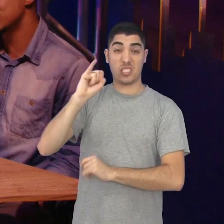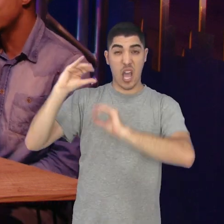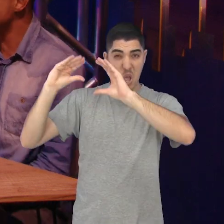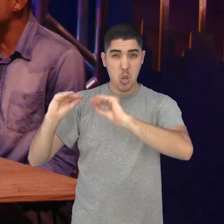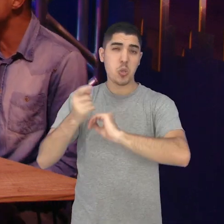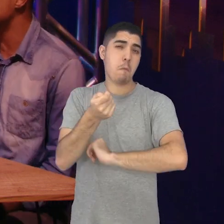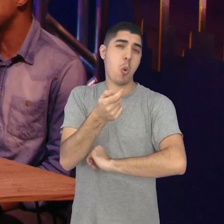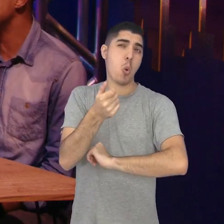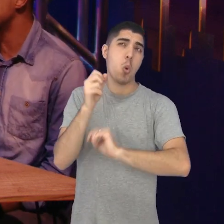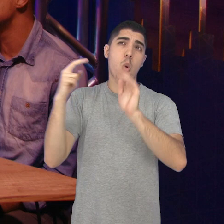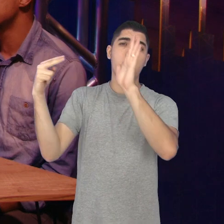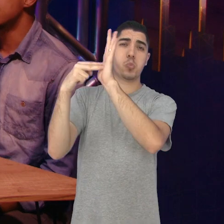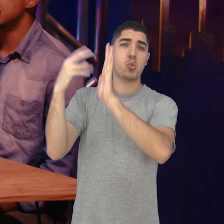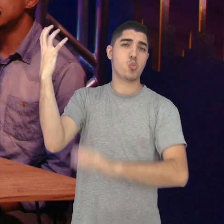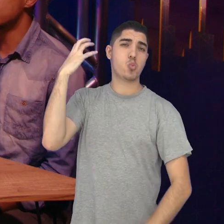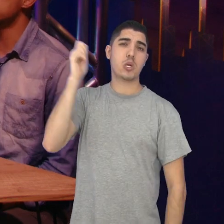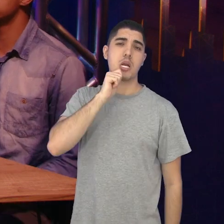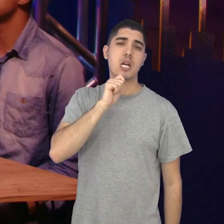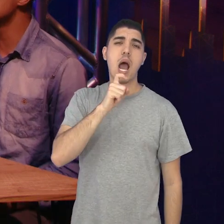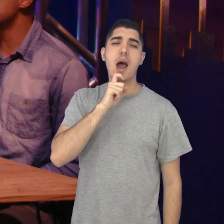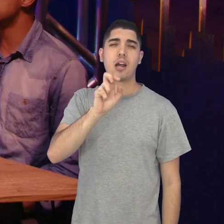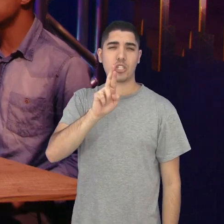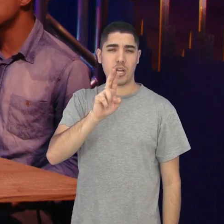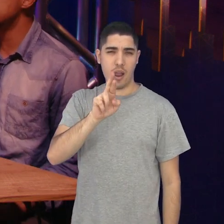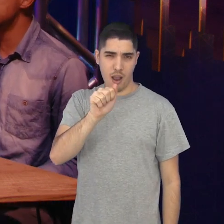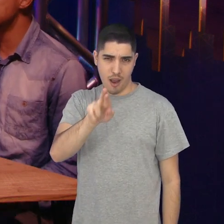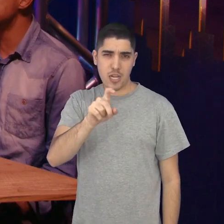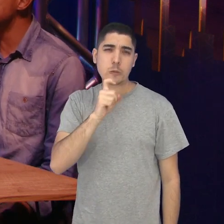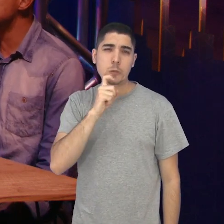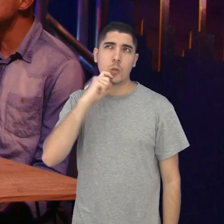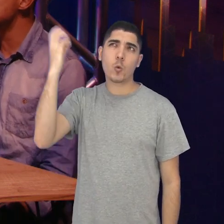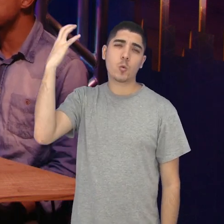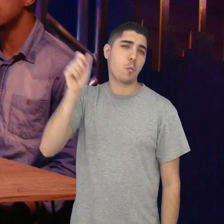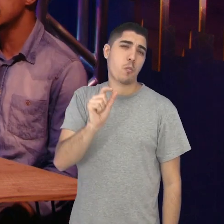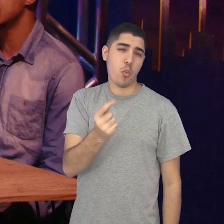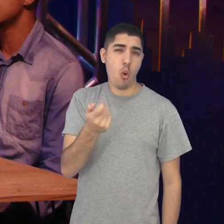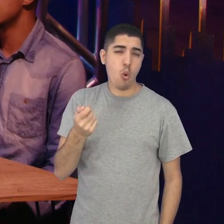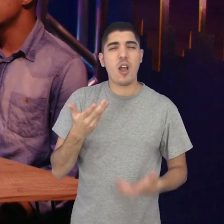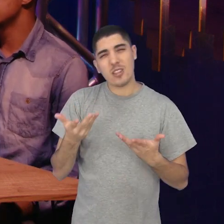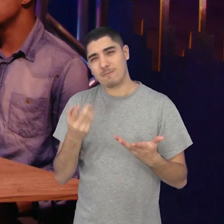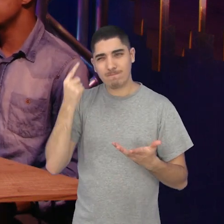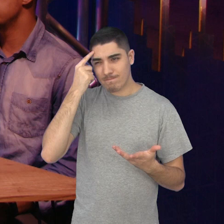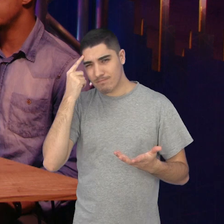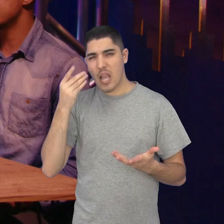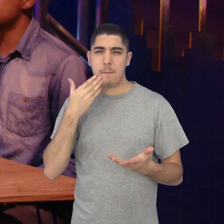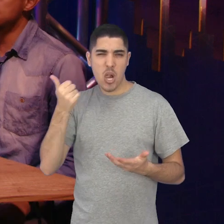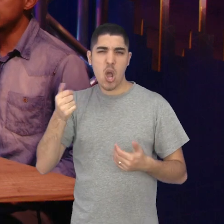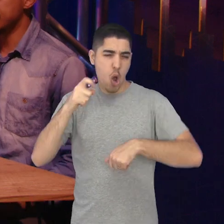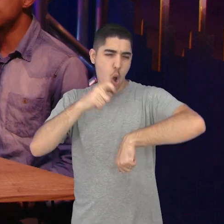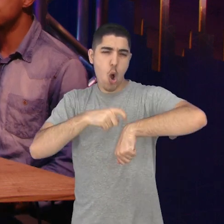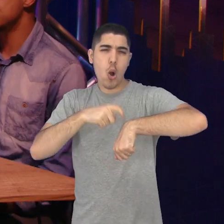o ar-condicionado vai ficar ligado. Então, essa foi uma das justificativas para